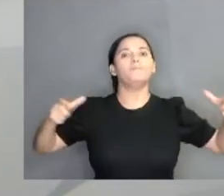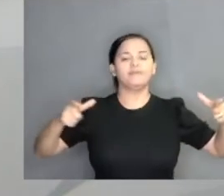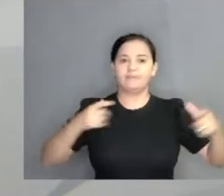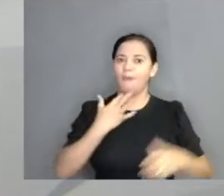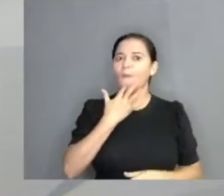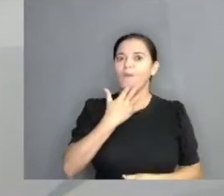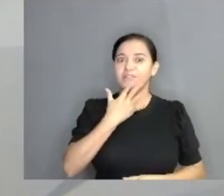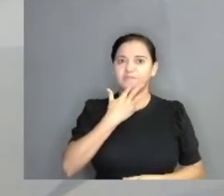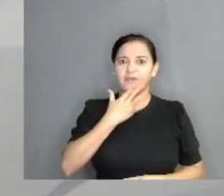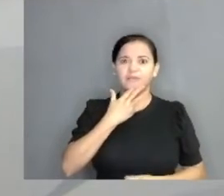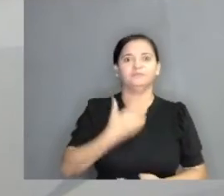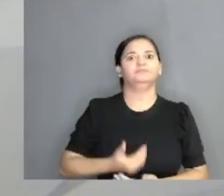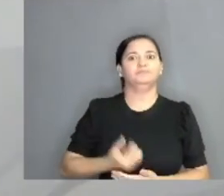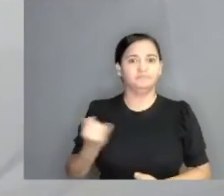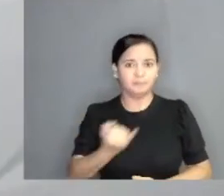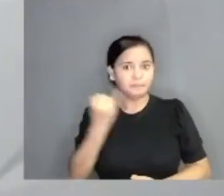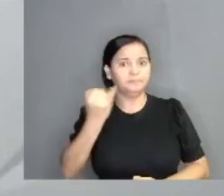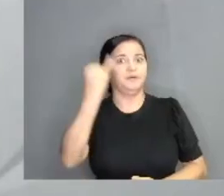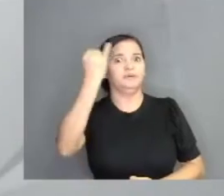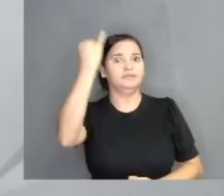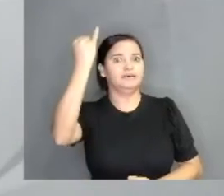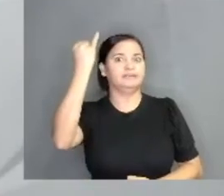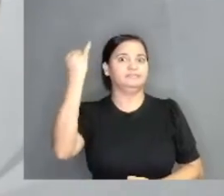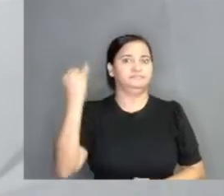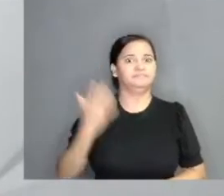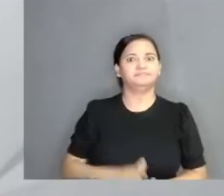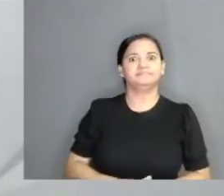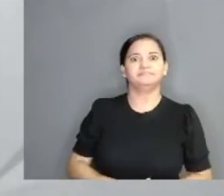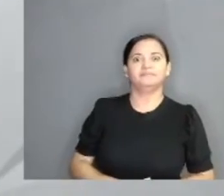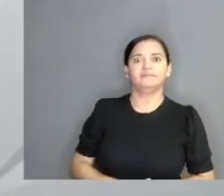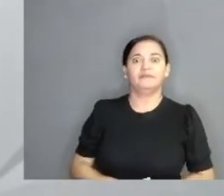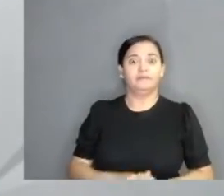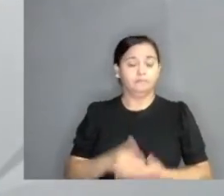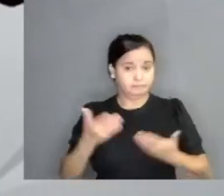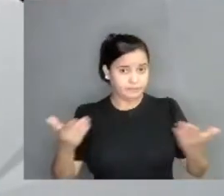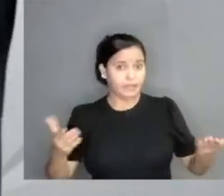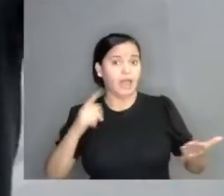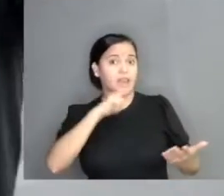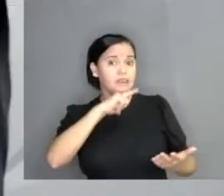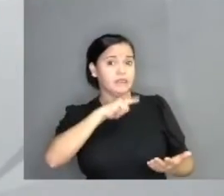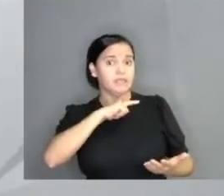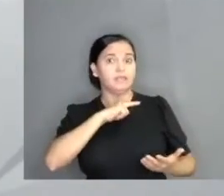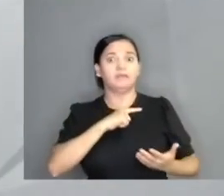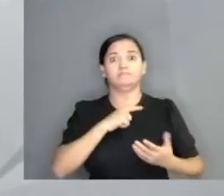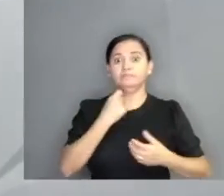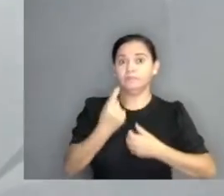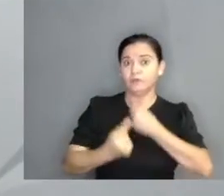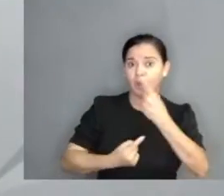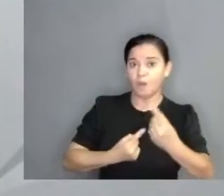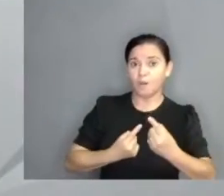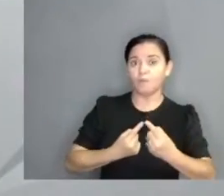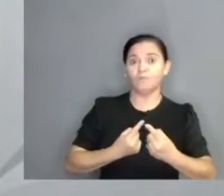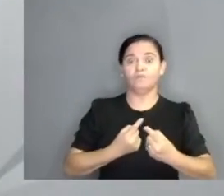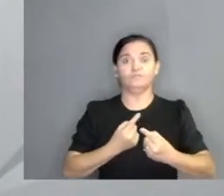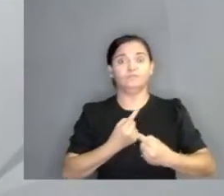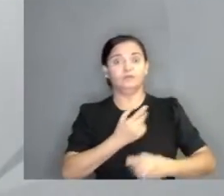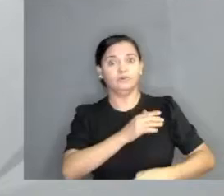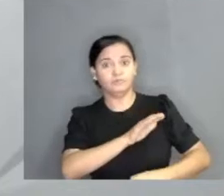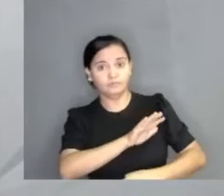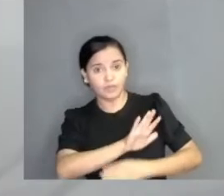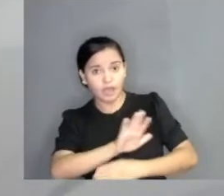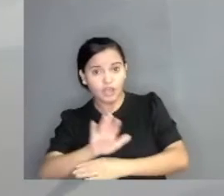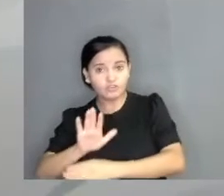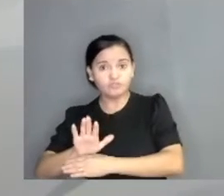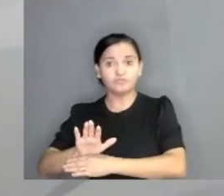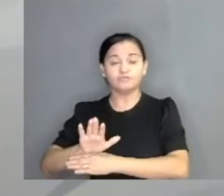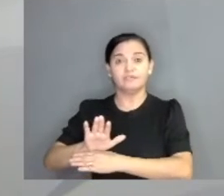até investimentos por parte do mecenas, né? Que era um banqueiro, um duque, um